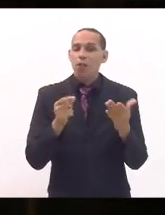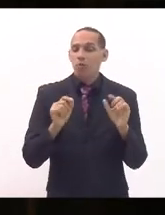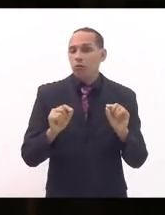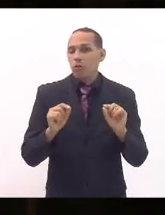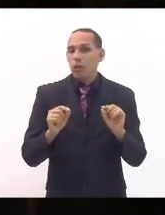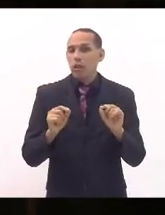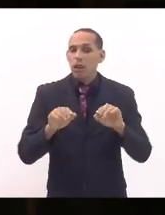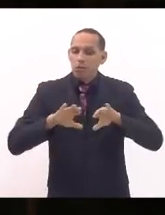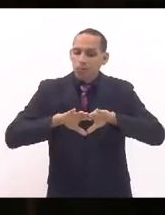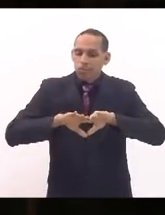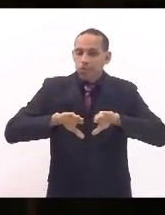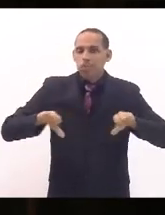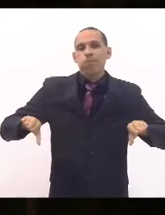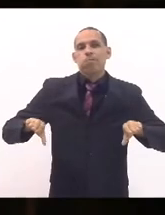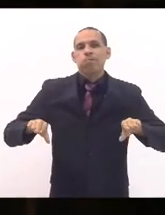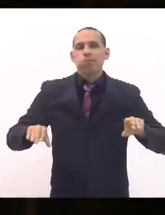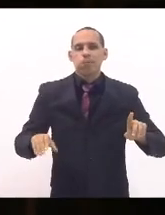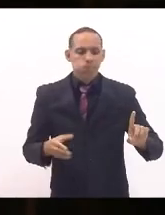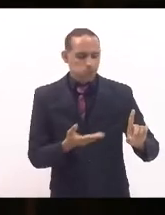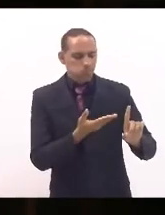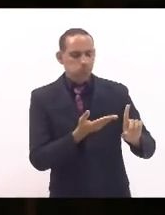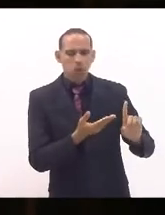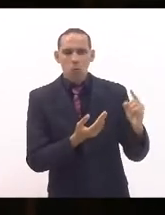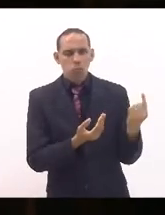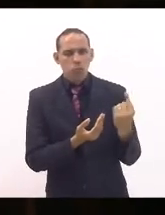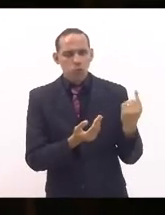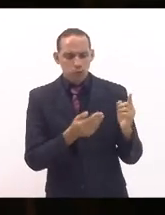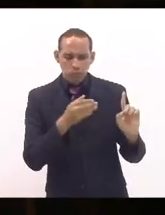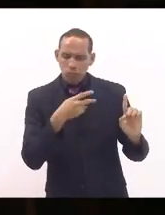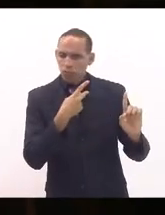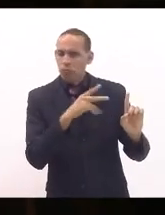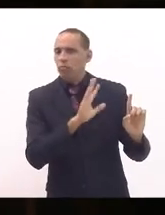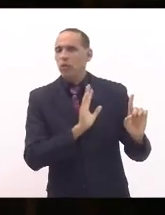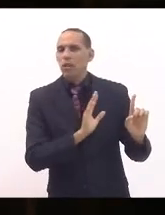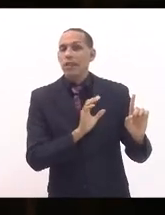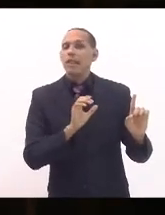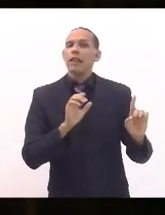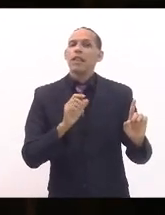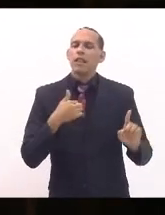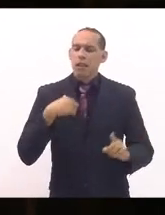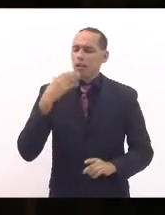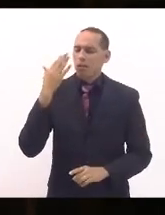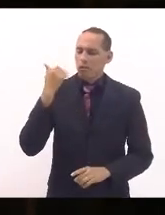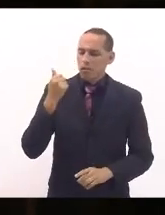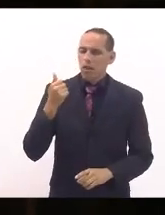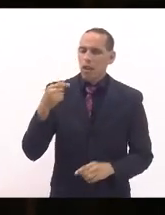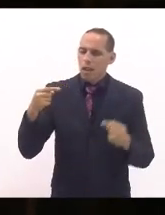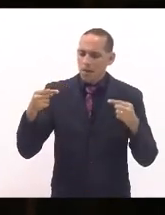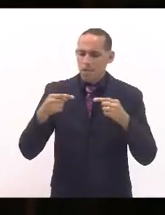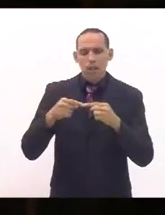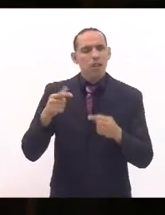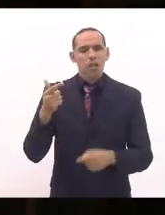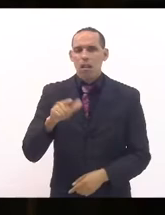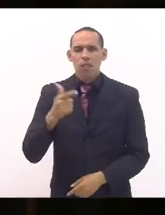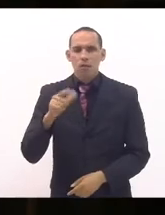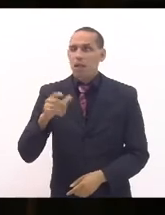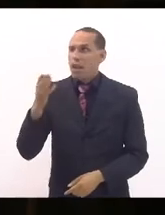seja individualizado, né? A menos que haja, claro, e eu sei que não há, uma